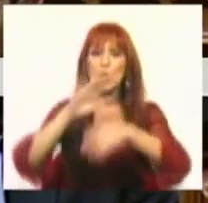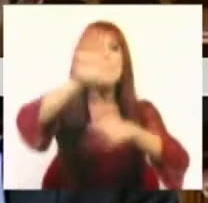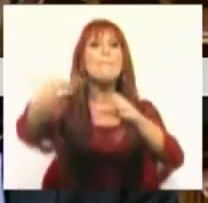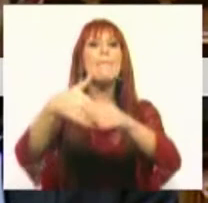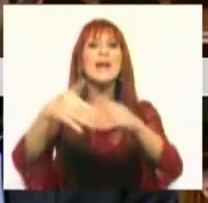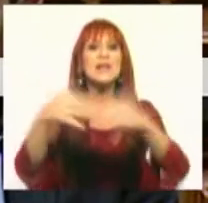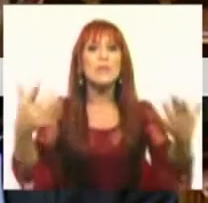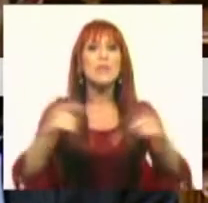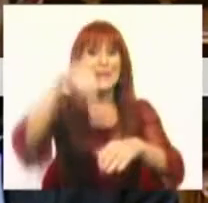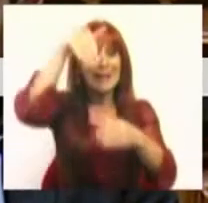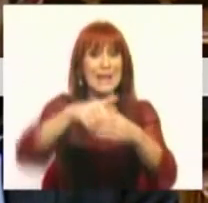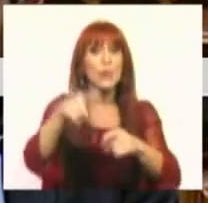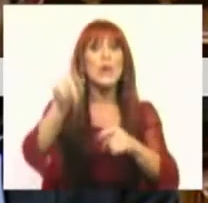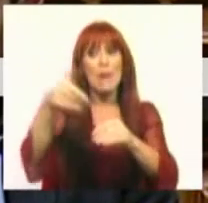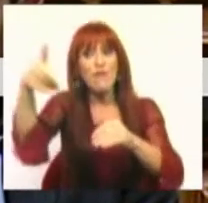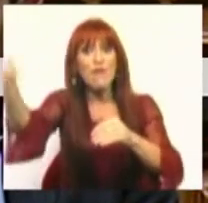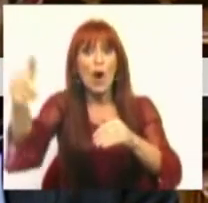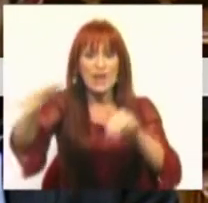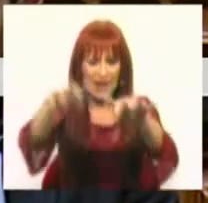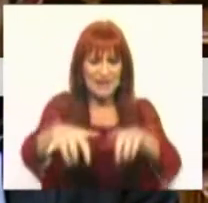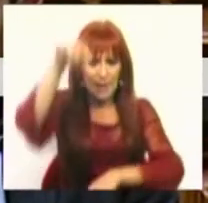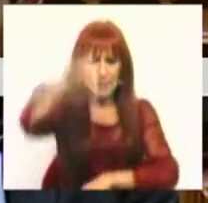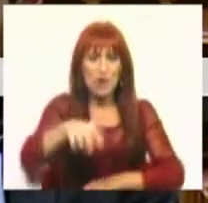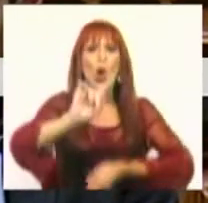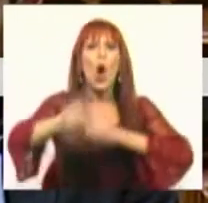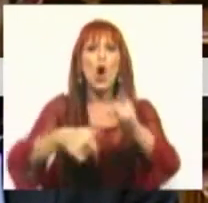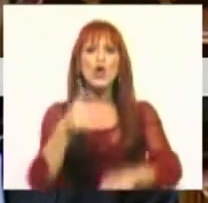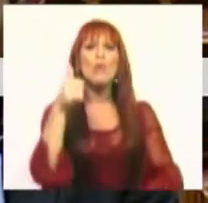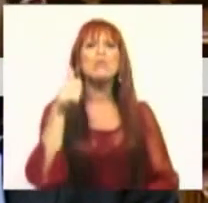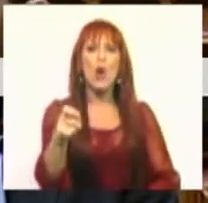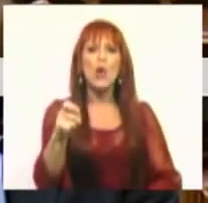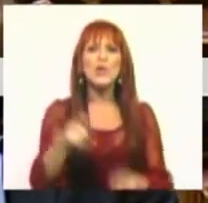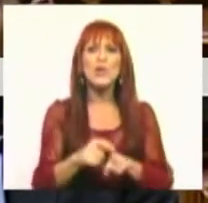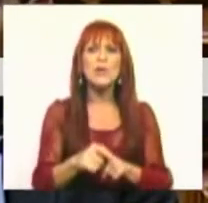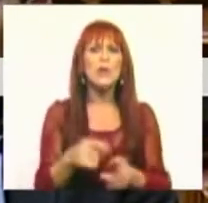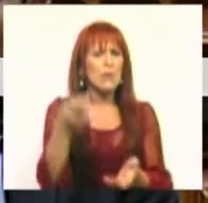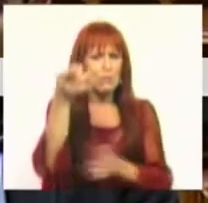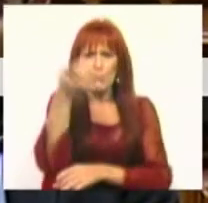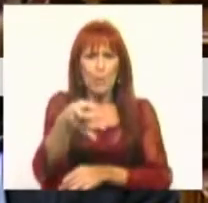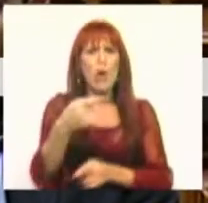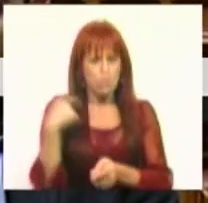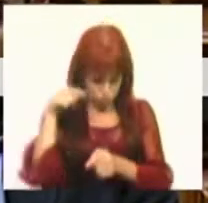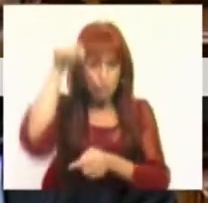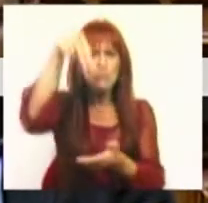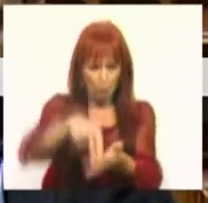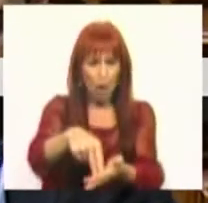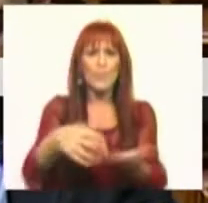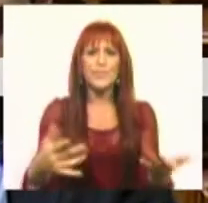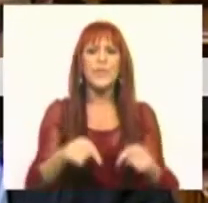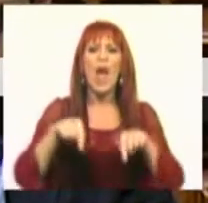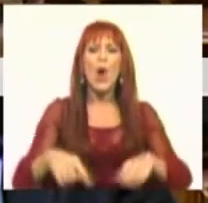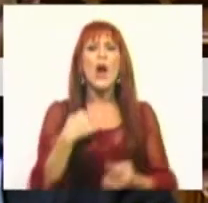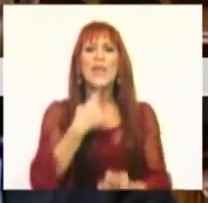participado dentro e fora desta Assembleia e para o qual o Bloco de Esquerda não faltará à chamada. E desde